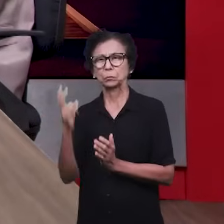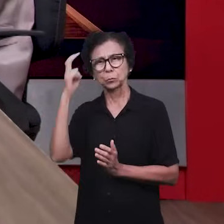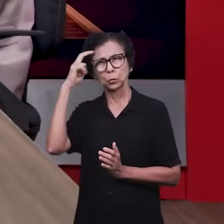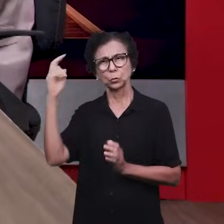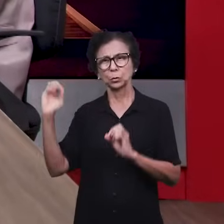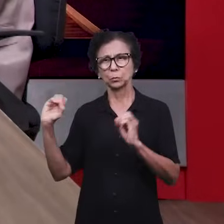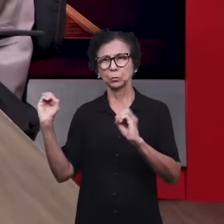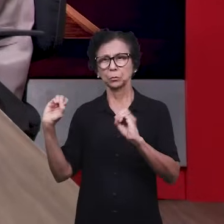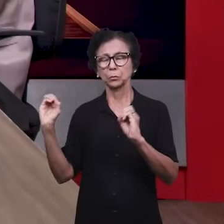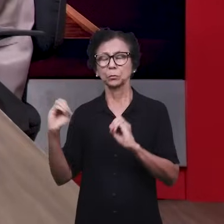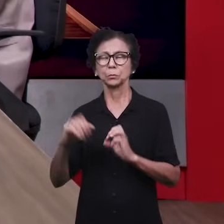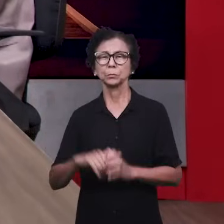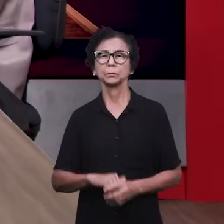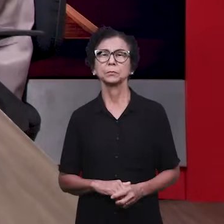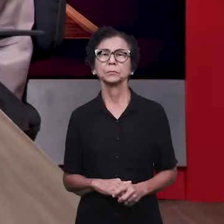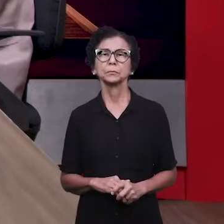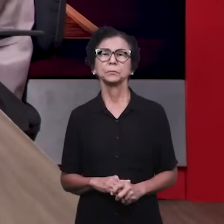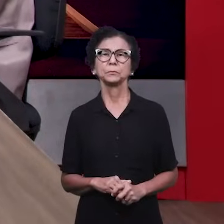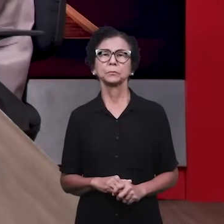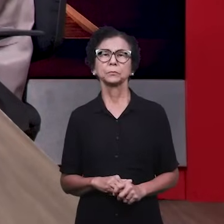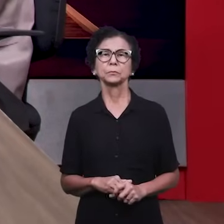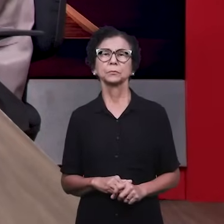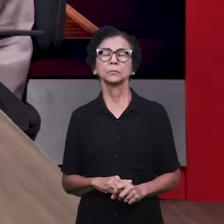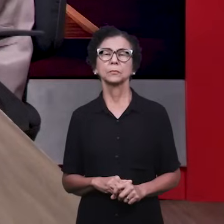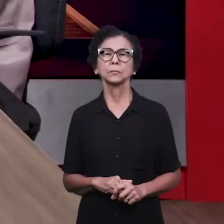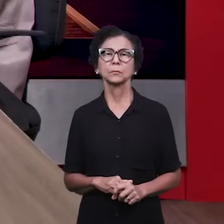vertente, eles começaram a trazer